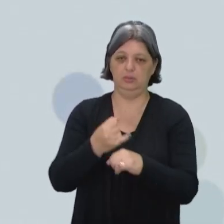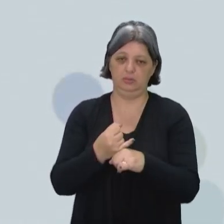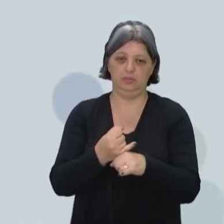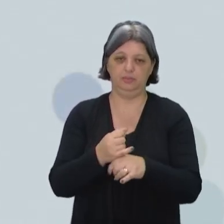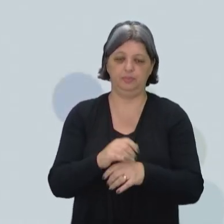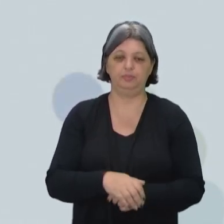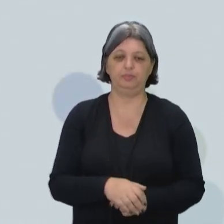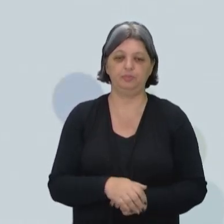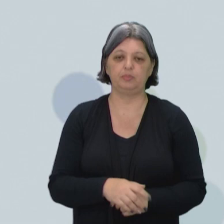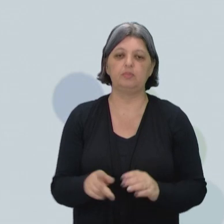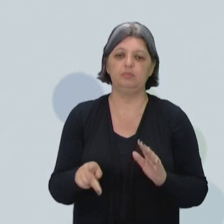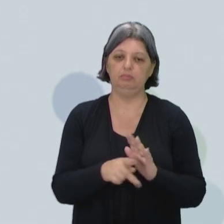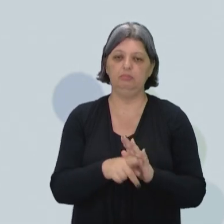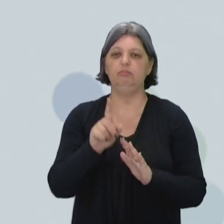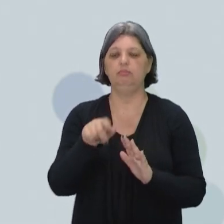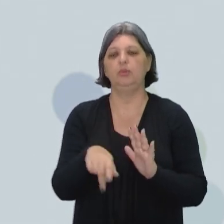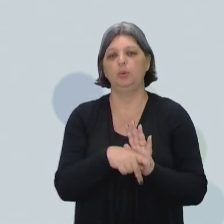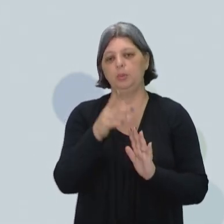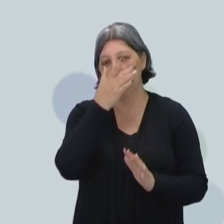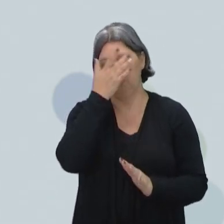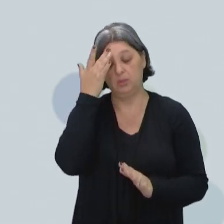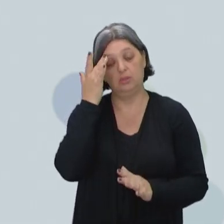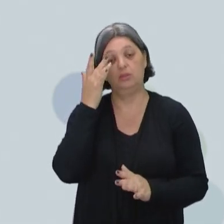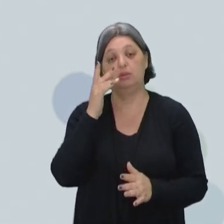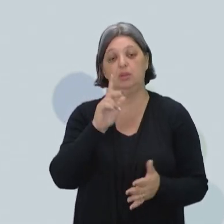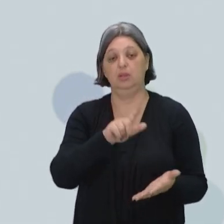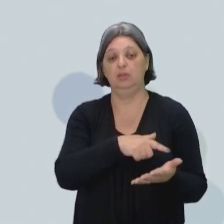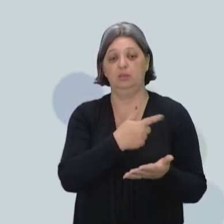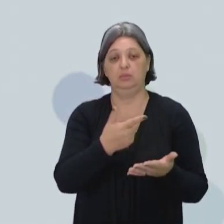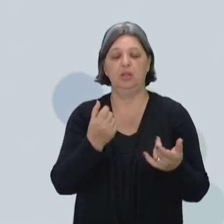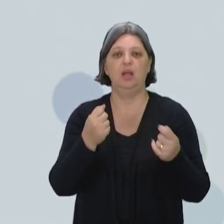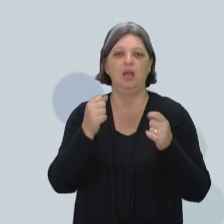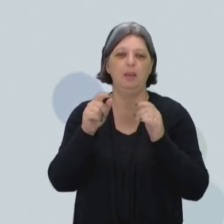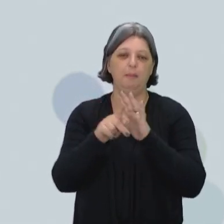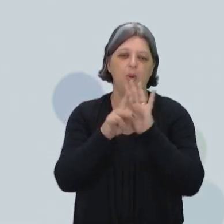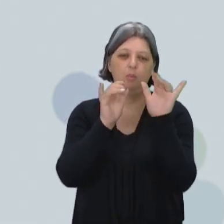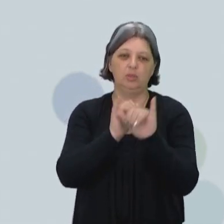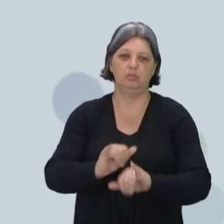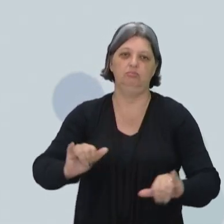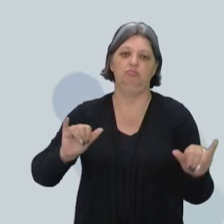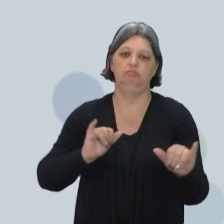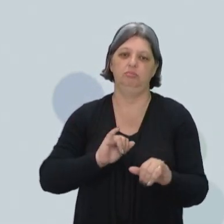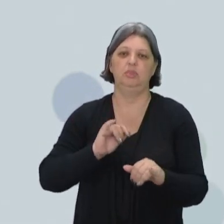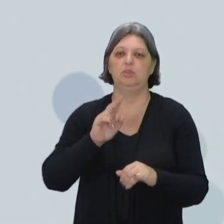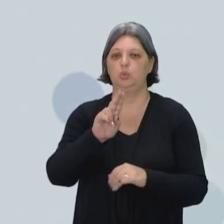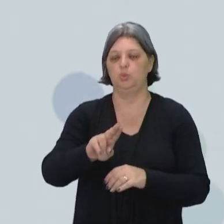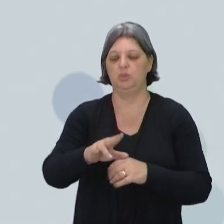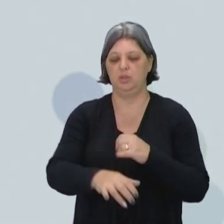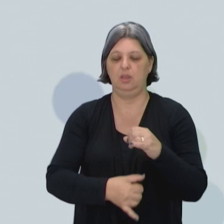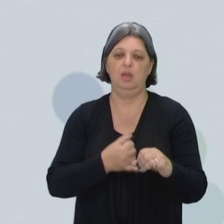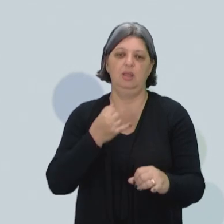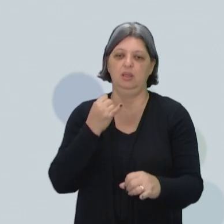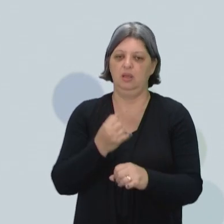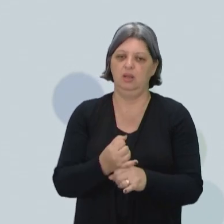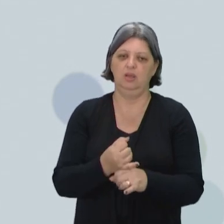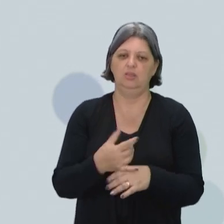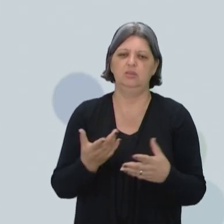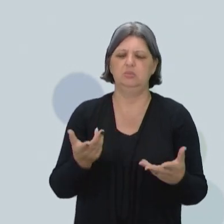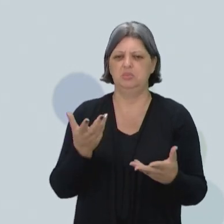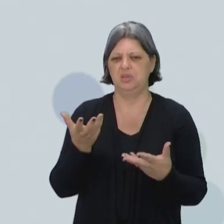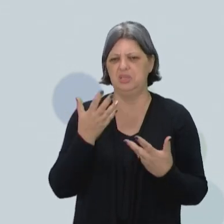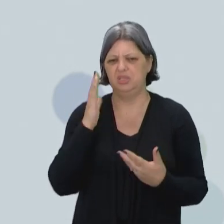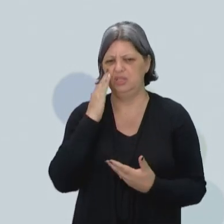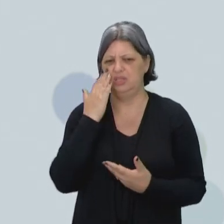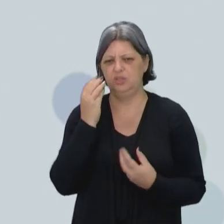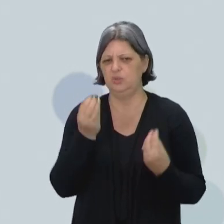um jornalista internauta. Olha que diferença, o jornalista já não é mais só um jornalista, é um jornalista internauta. Eu queria entender isso aí, depois eu queria que você